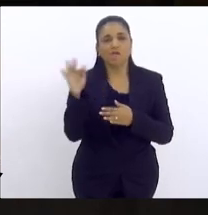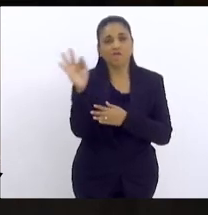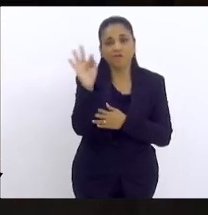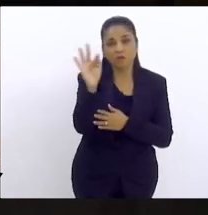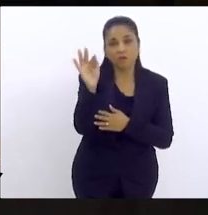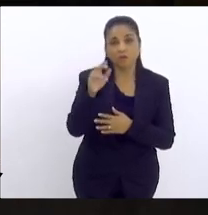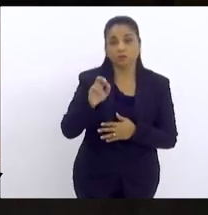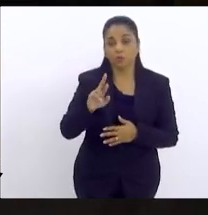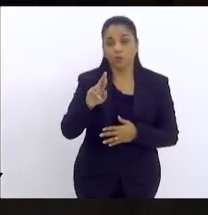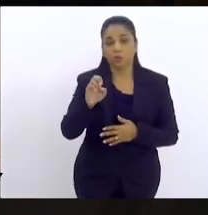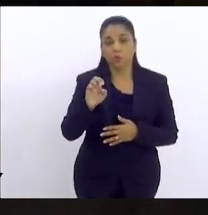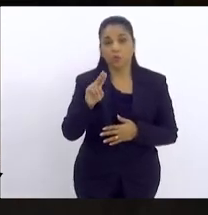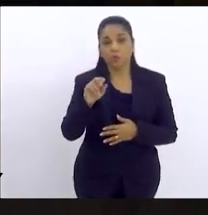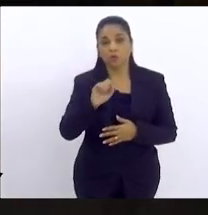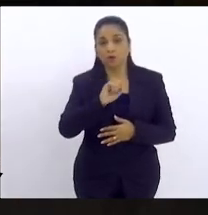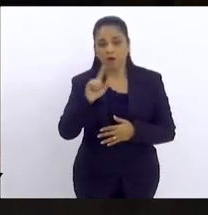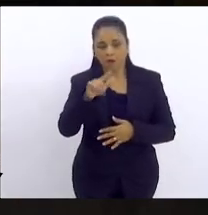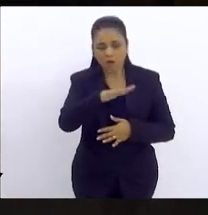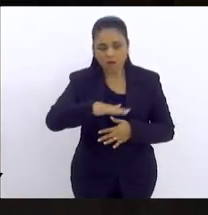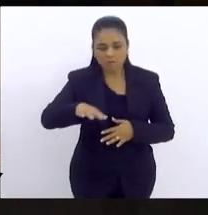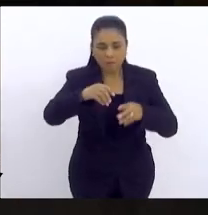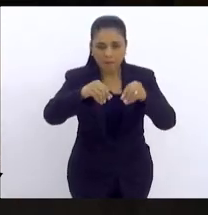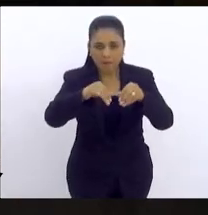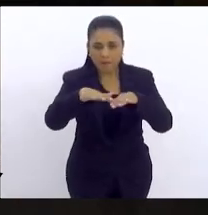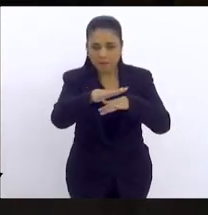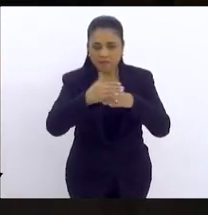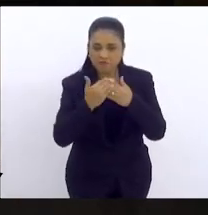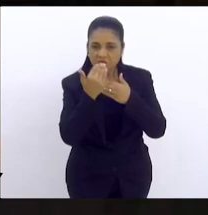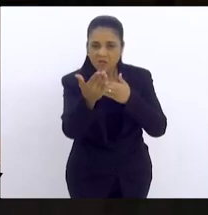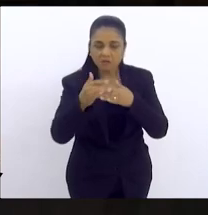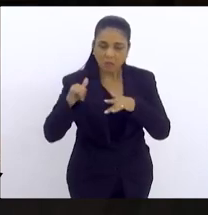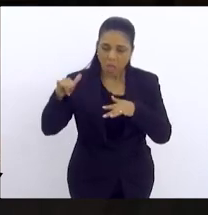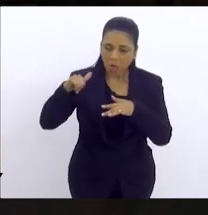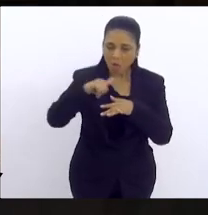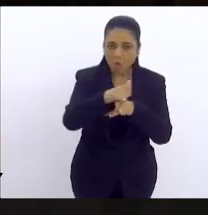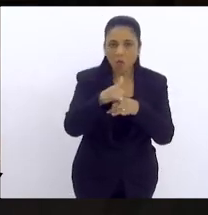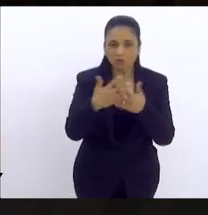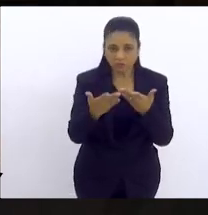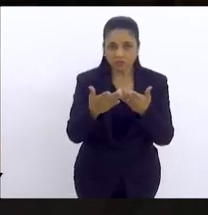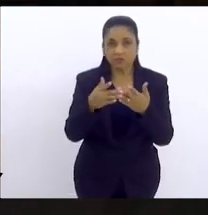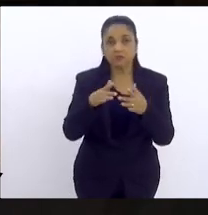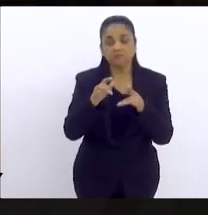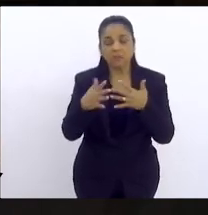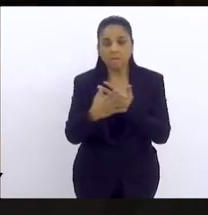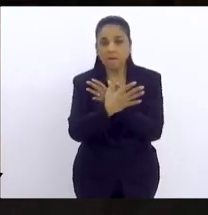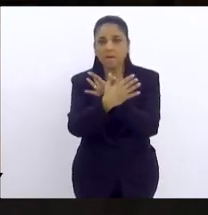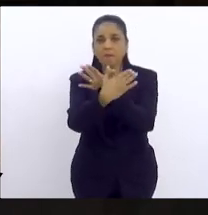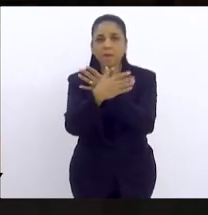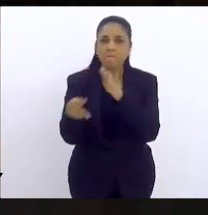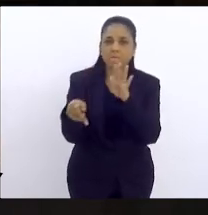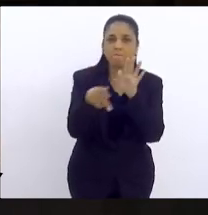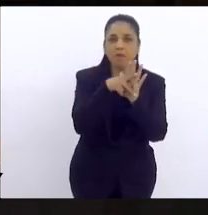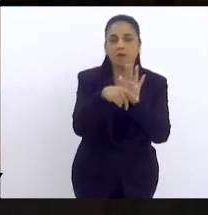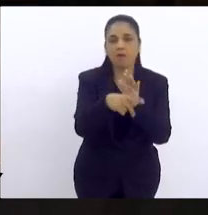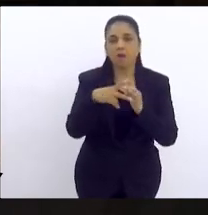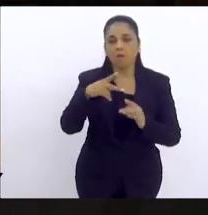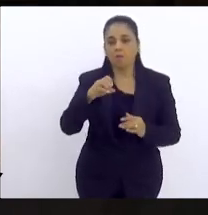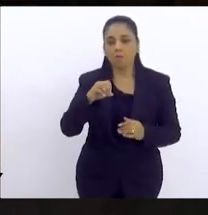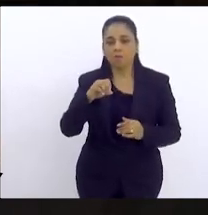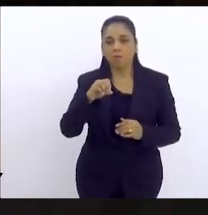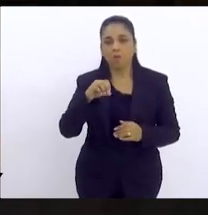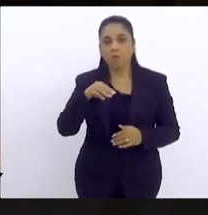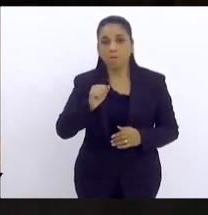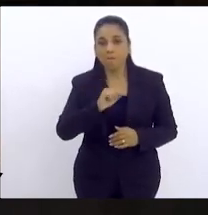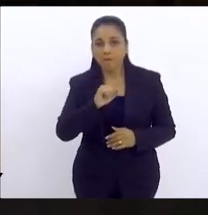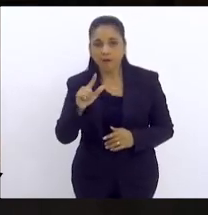terreno de frente todo aquele terreno ali Inclusive a parte do aeroporto pertence aeronáutica né a gente não sei se é o comar mas esse